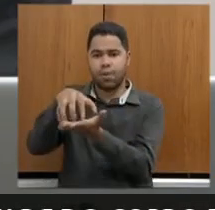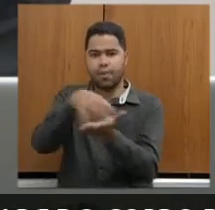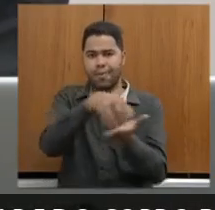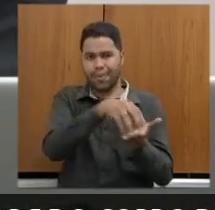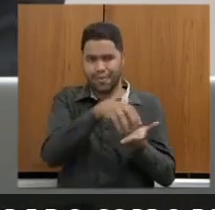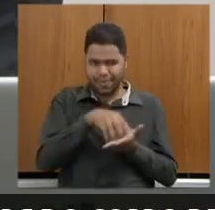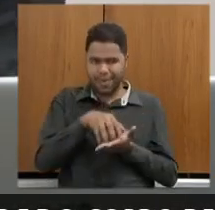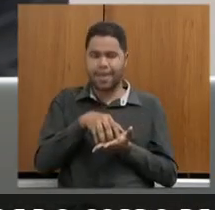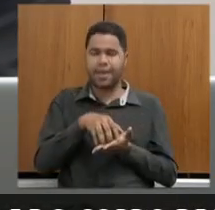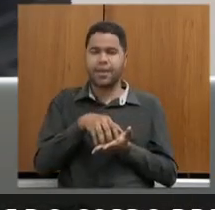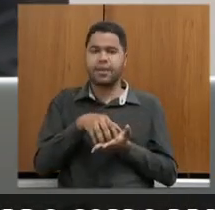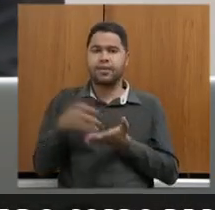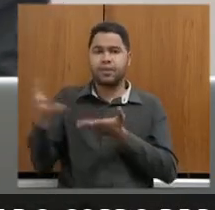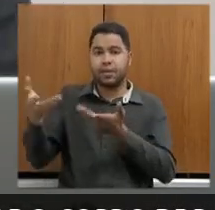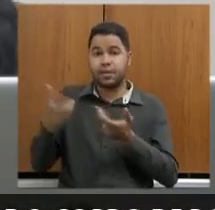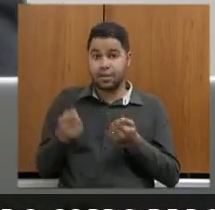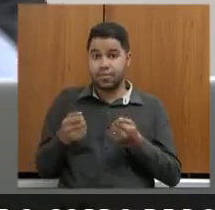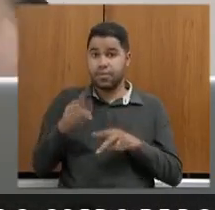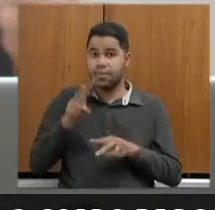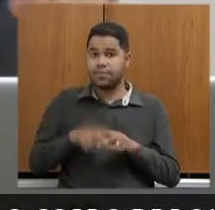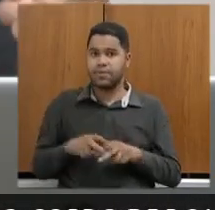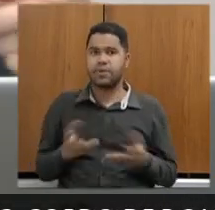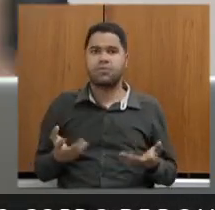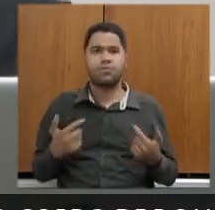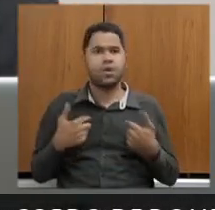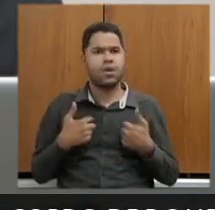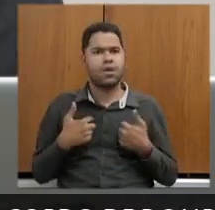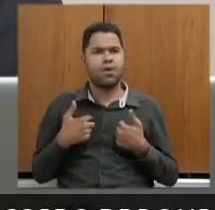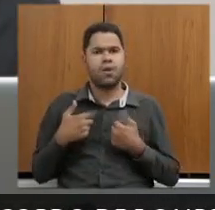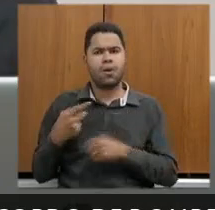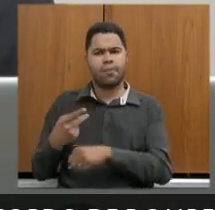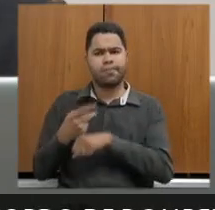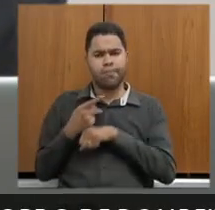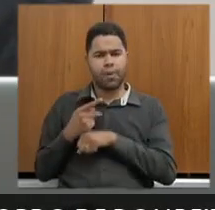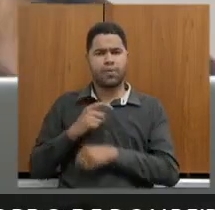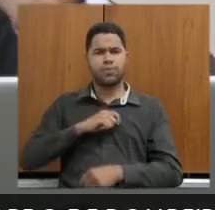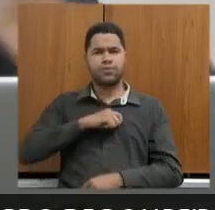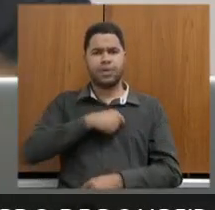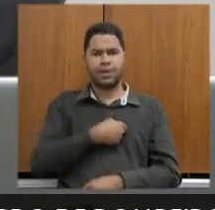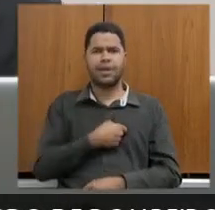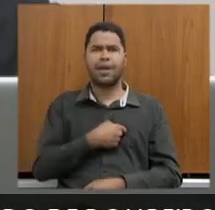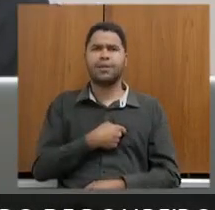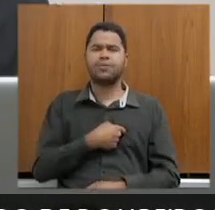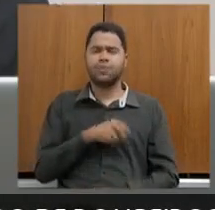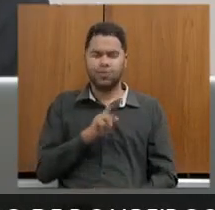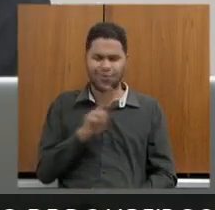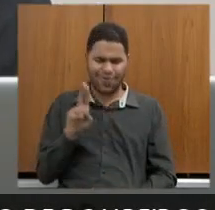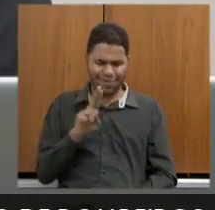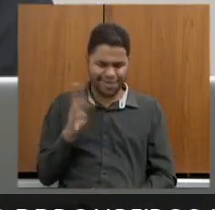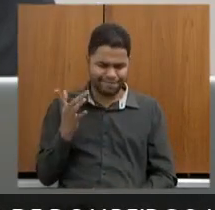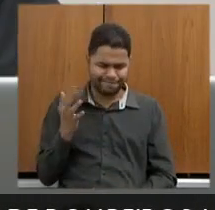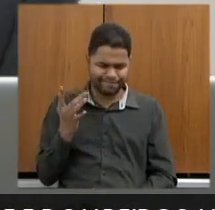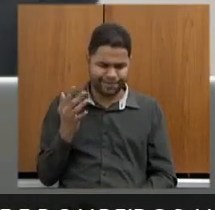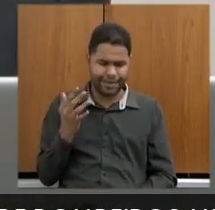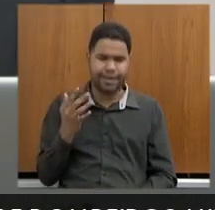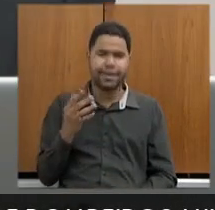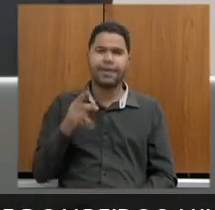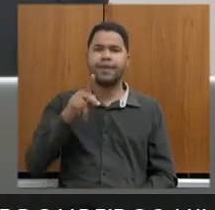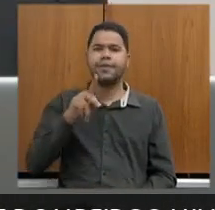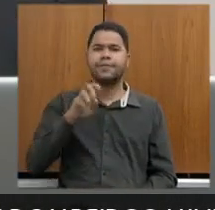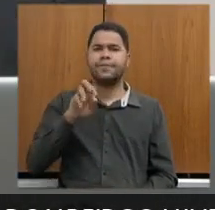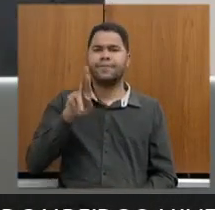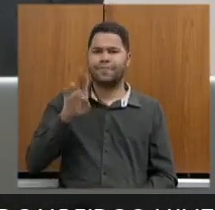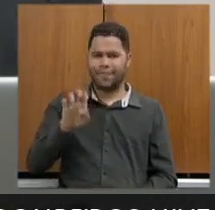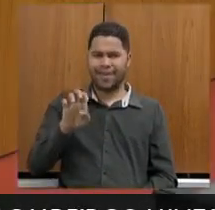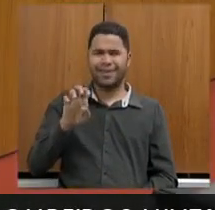centro de recebimento de preso e eu fui a sua na tem um delegado e por isso Esse é o doutor pele